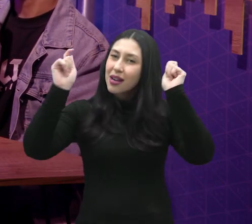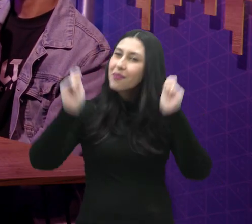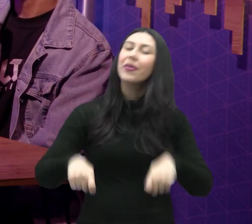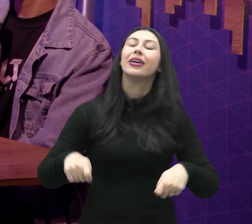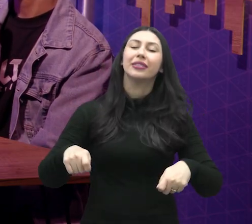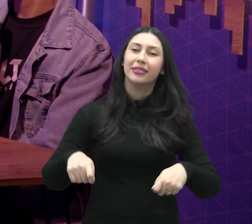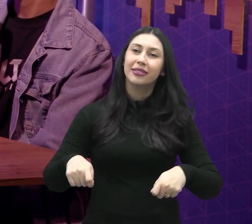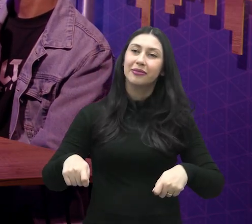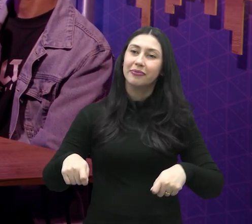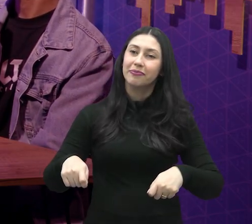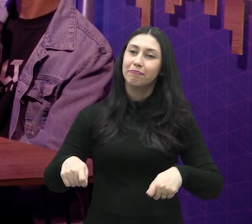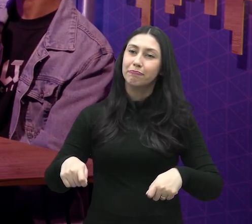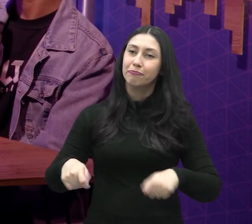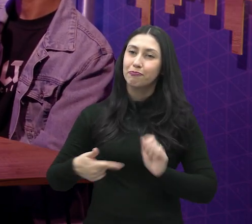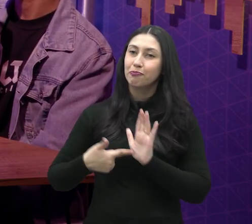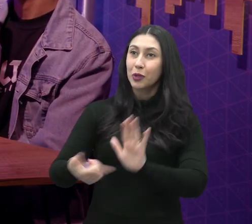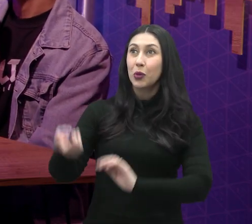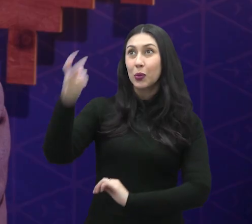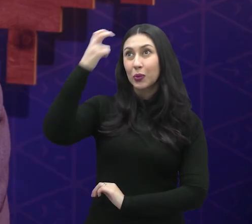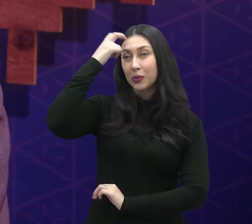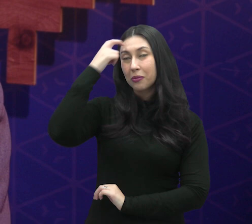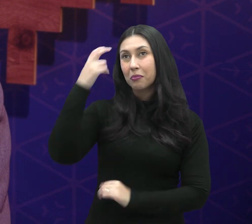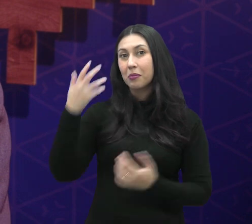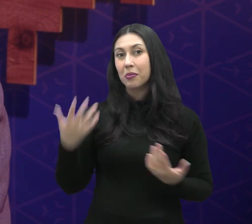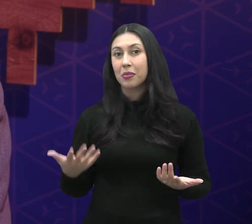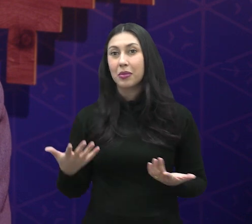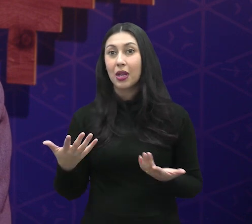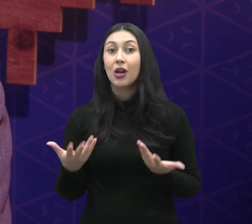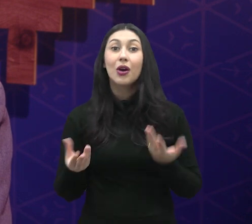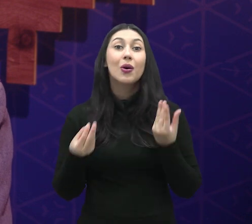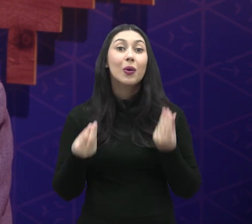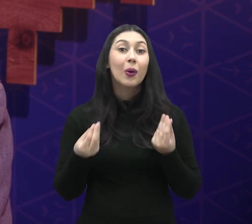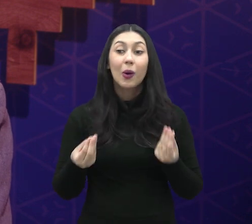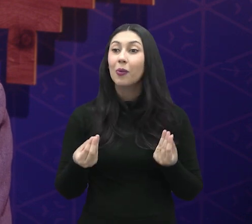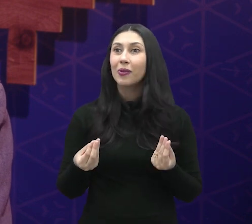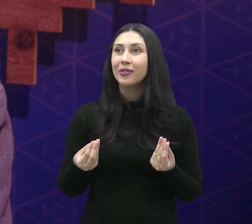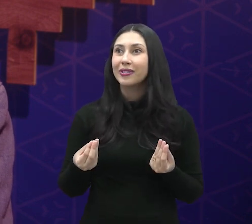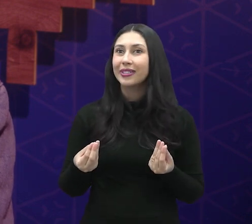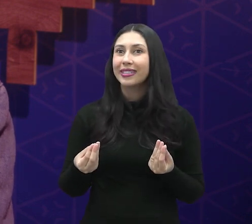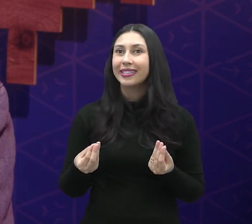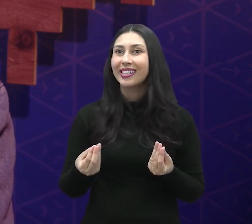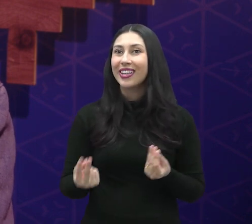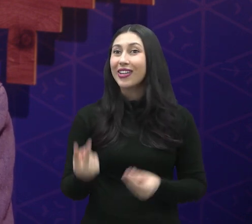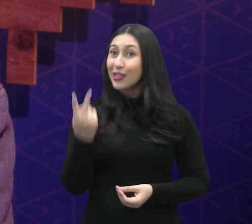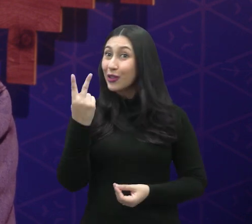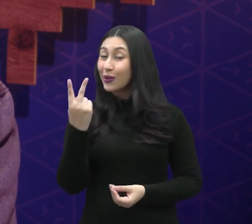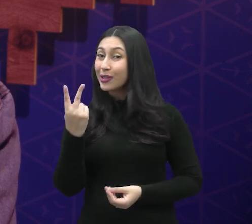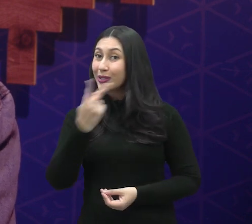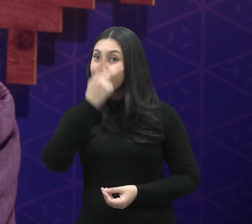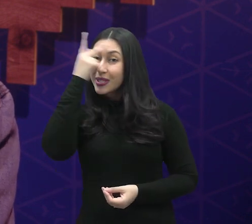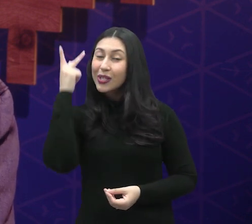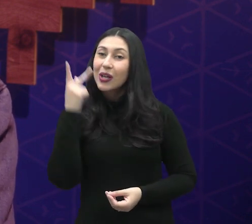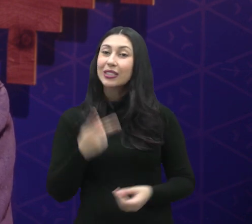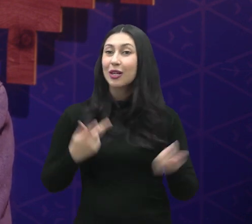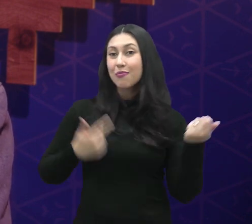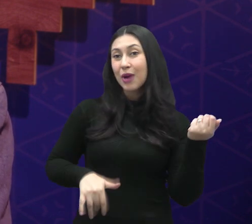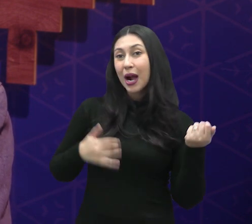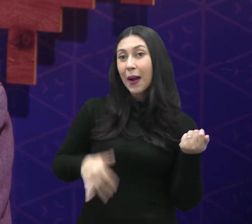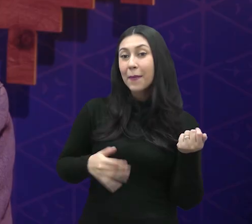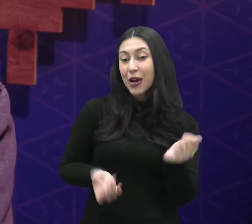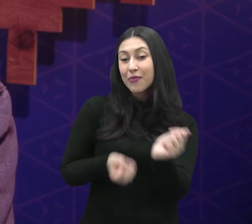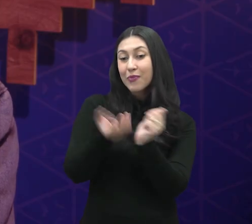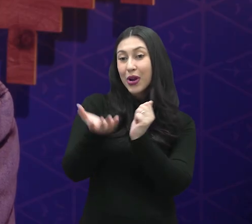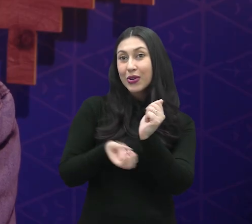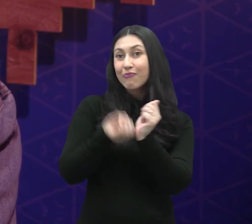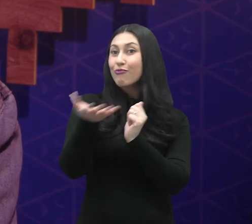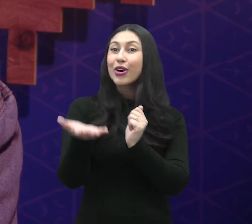fazer com esses elementos culturais, né? Tipo, em que outro lugar você poderia colocar dois repentistas pra fazer